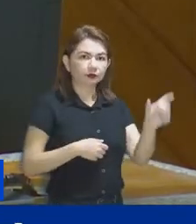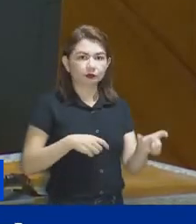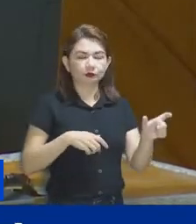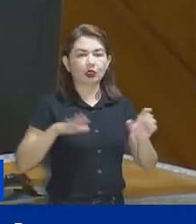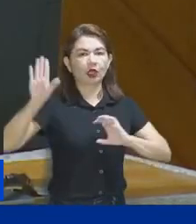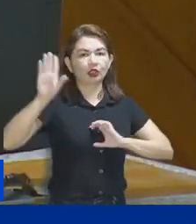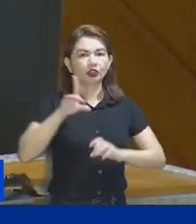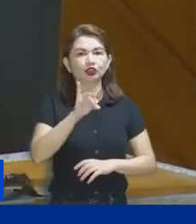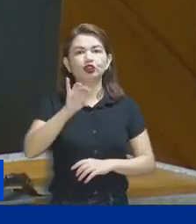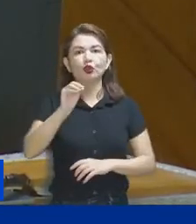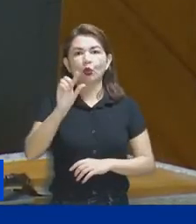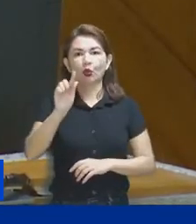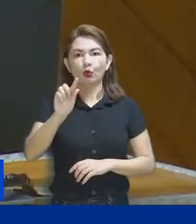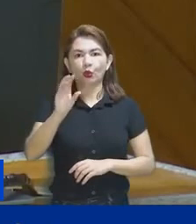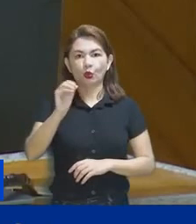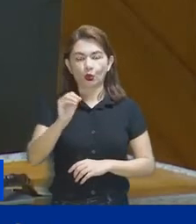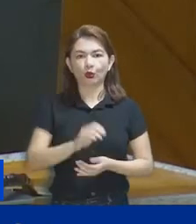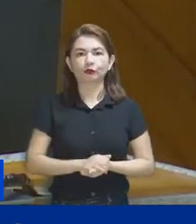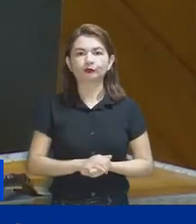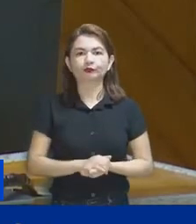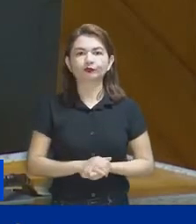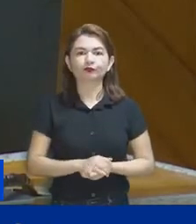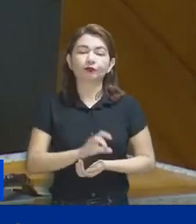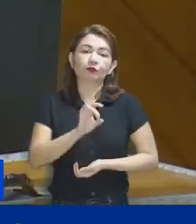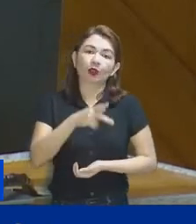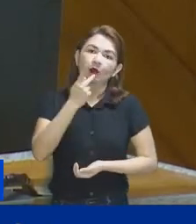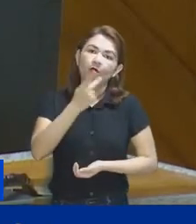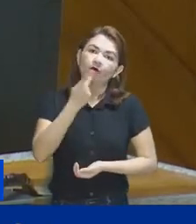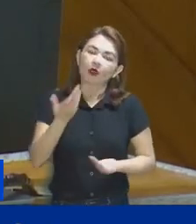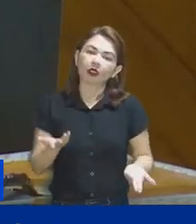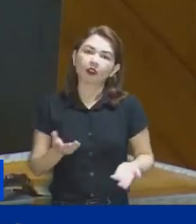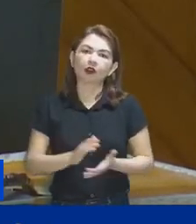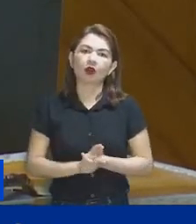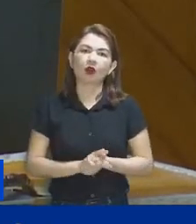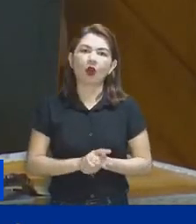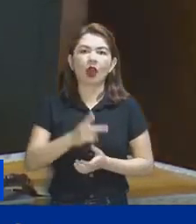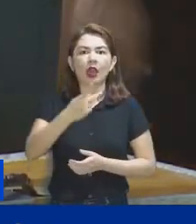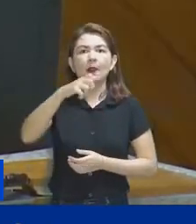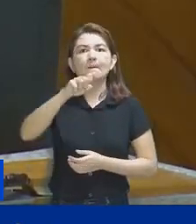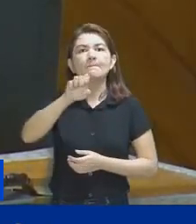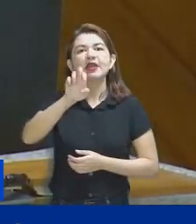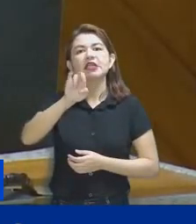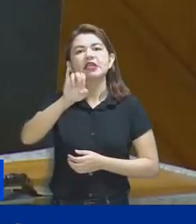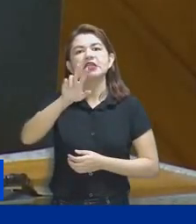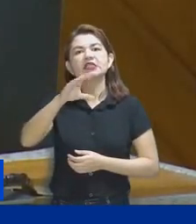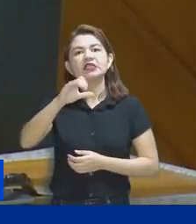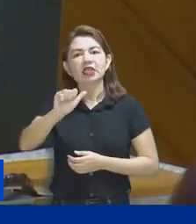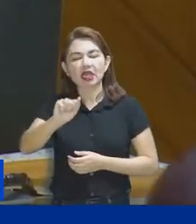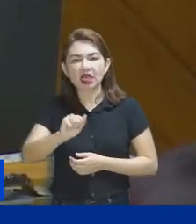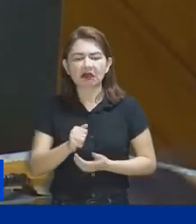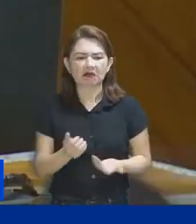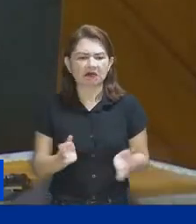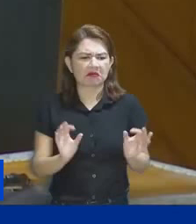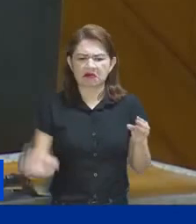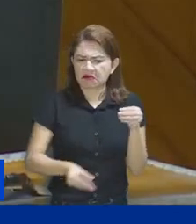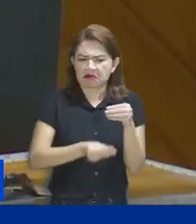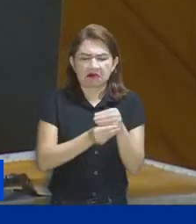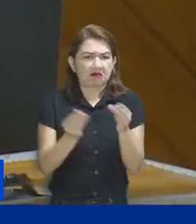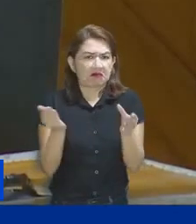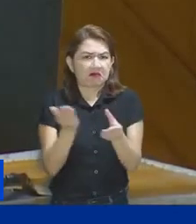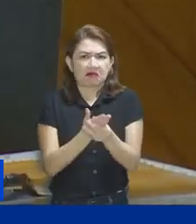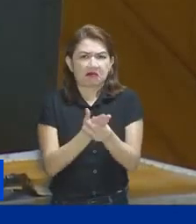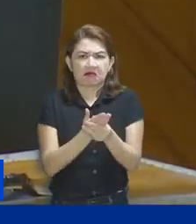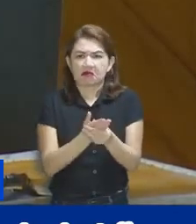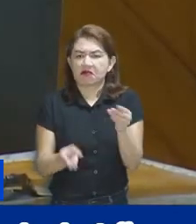alegações finais, limitou-se a dizer que a perícia nada trouxe aos autos. E o investigado